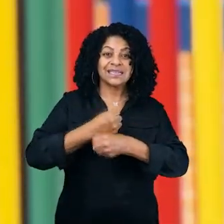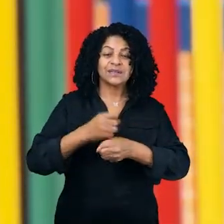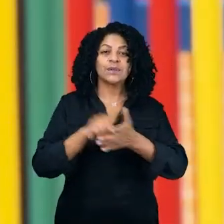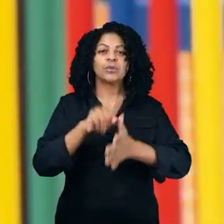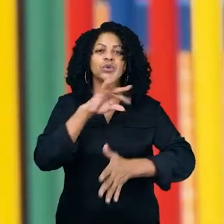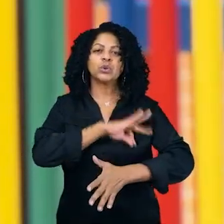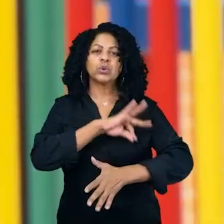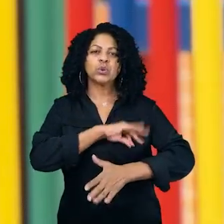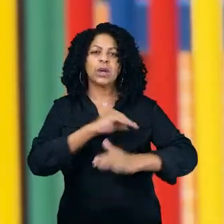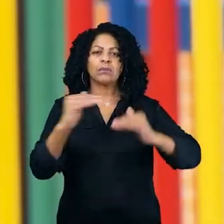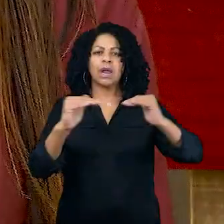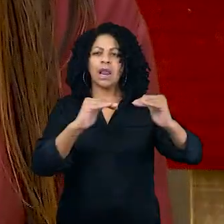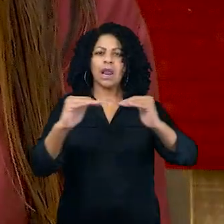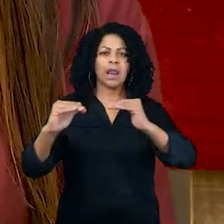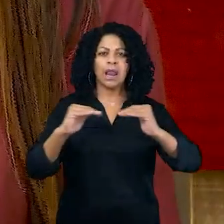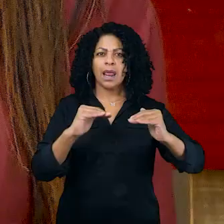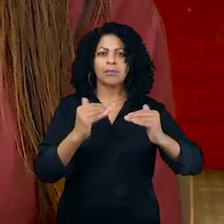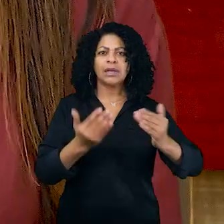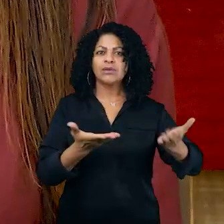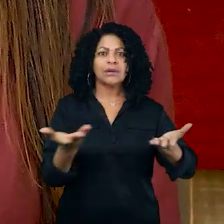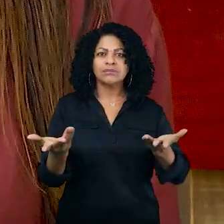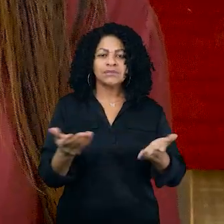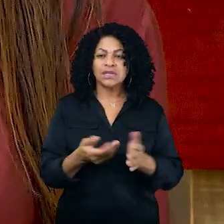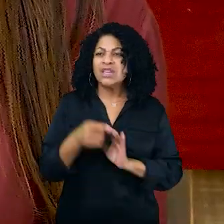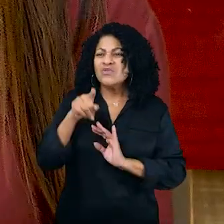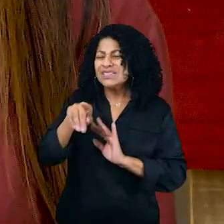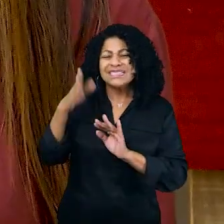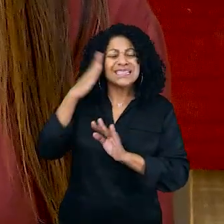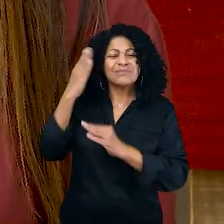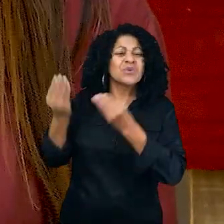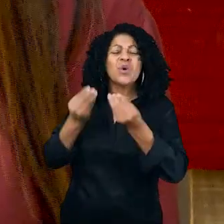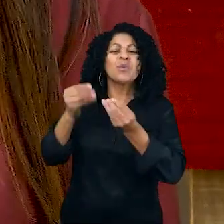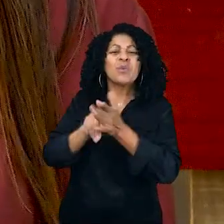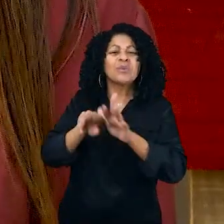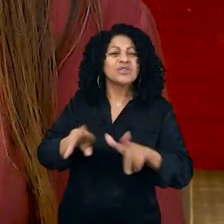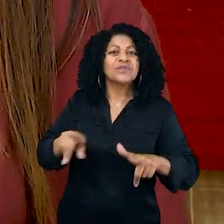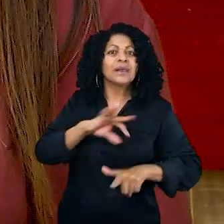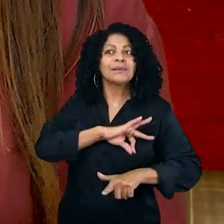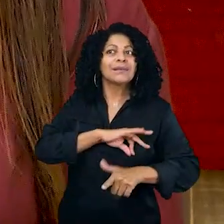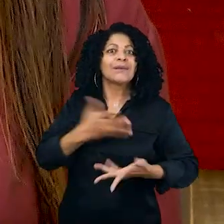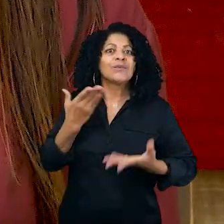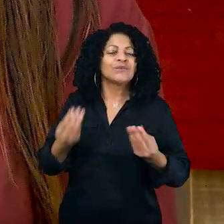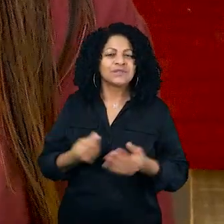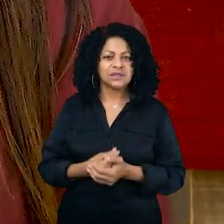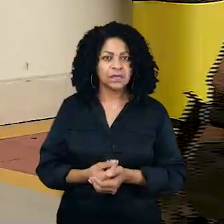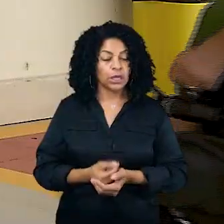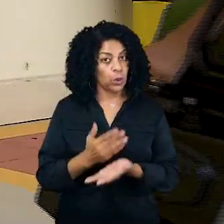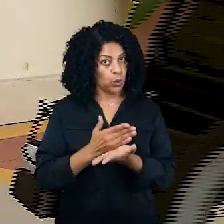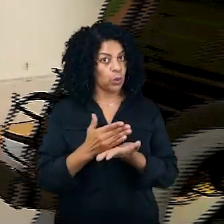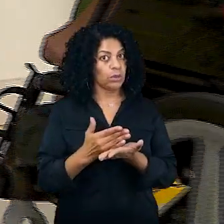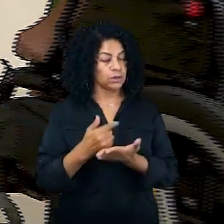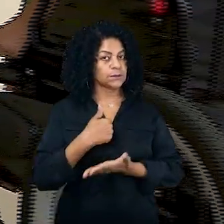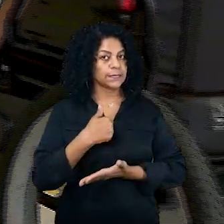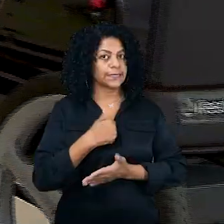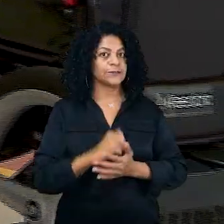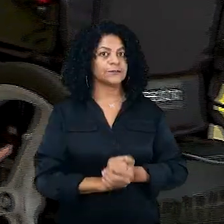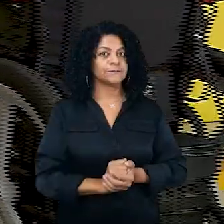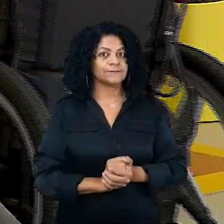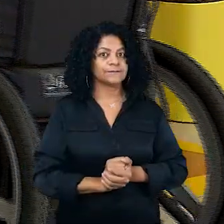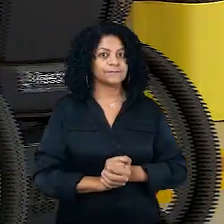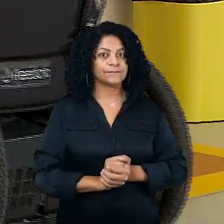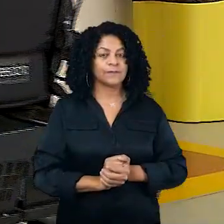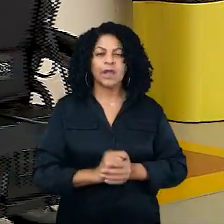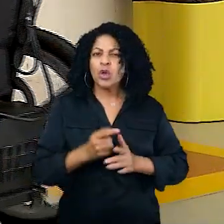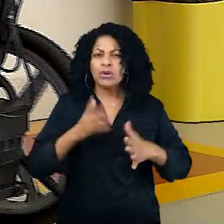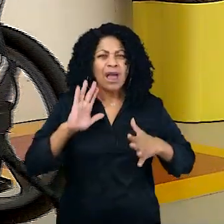salário fosse equiparado aos outros. E como você reagiu quando você soube que existia essa diferença salarial? No início,